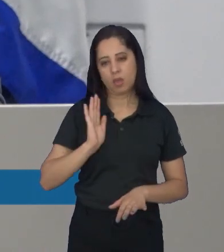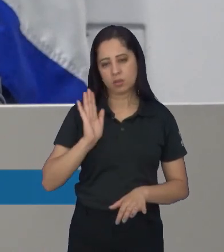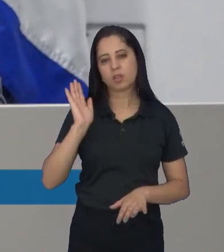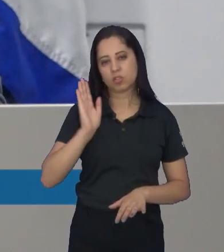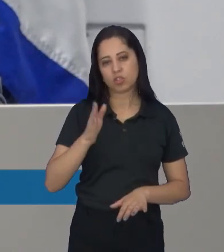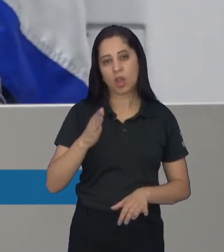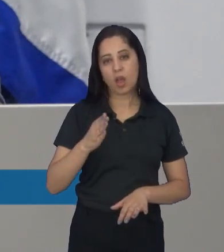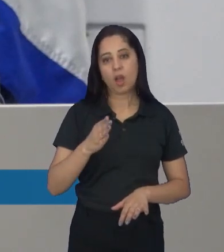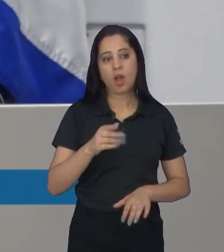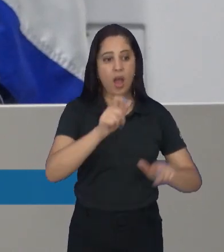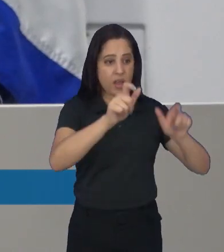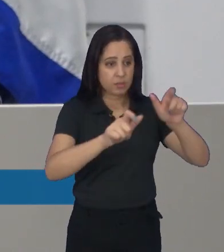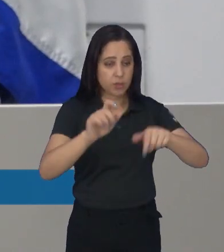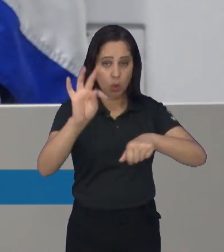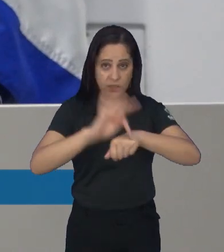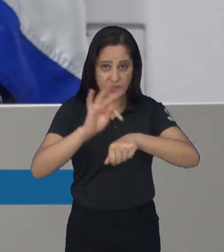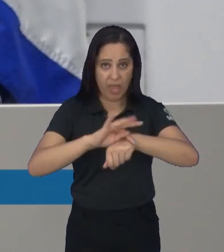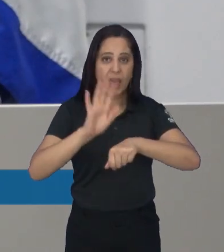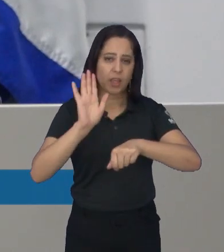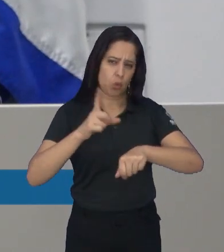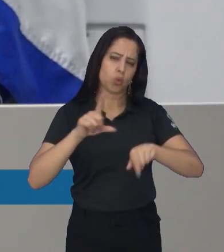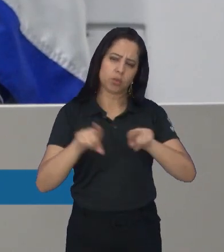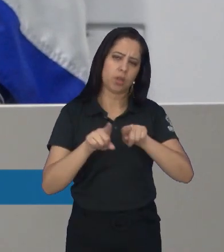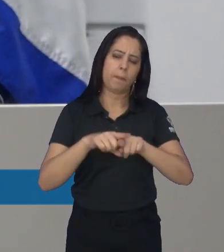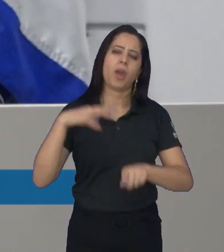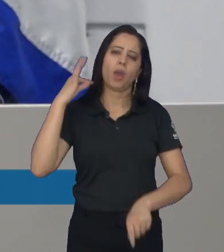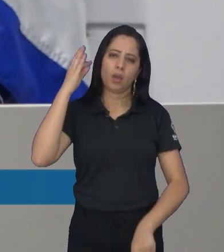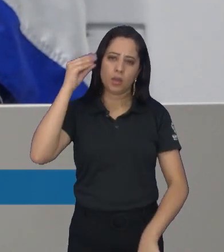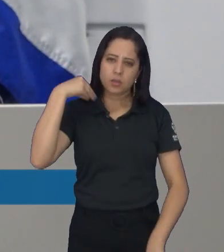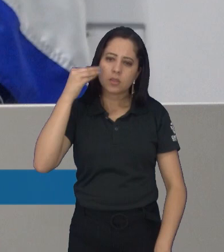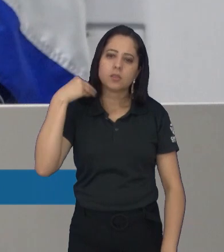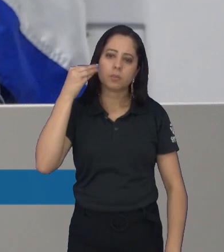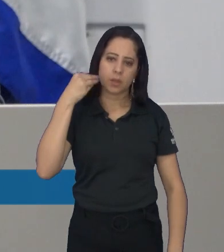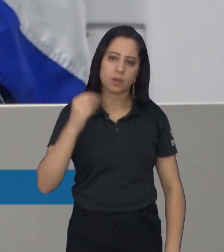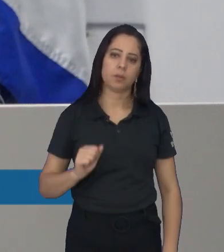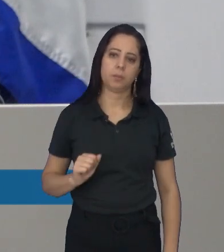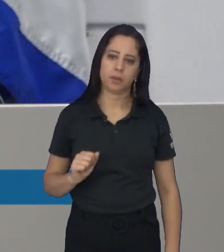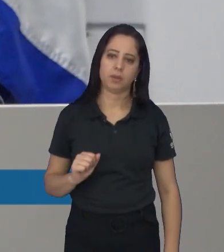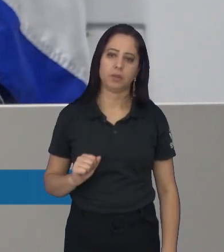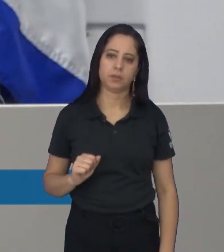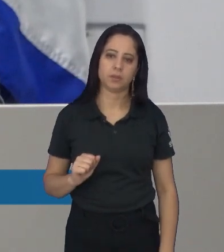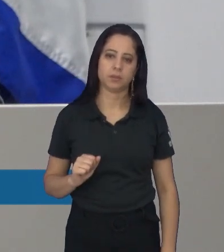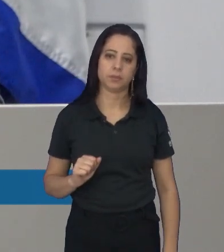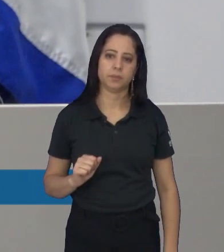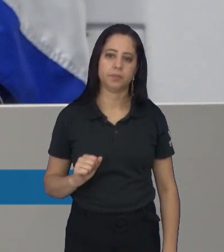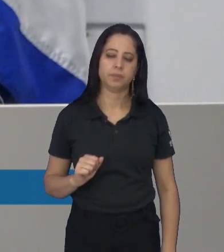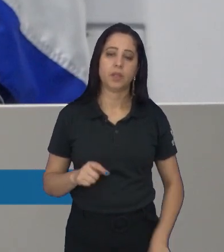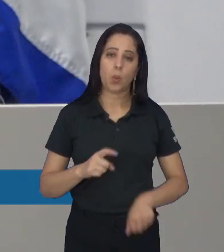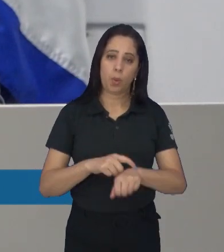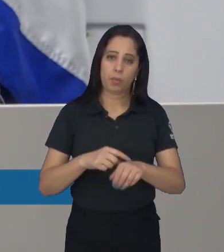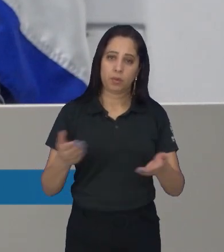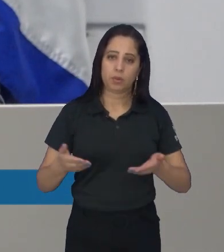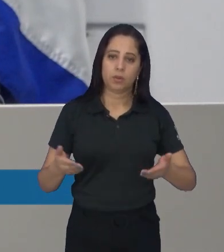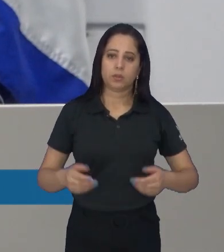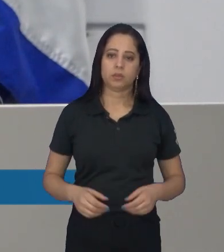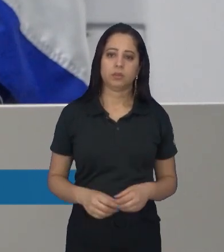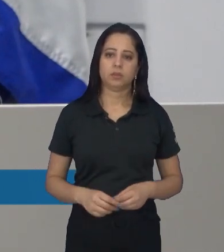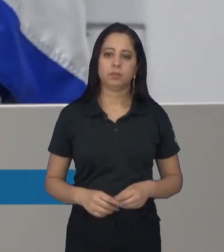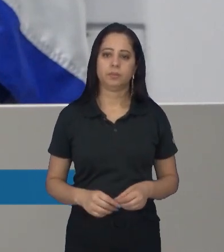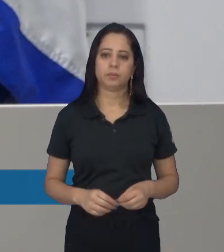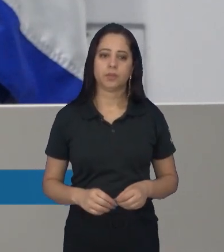técnicos que estão aqui conosco e a gente discutiu muito isso a gente acha prematuro essa obrigatoriedade na Vila Ema neste momento